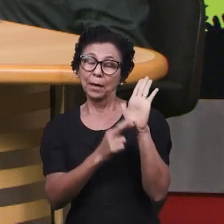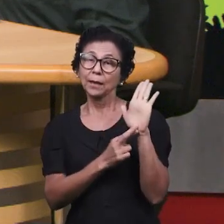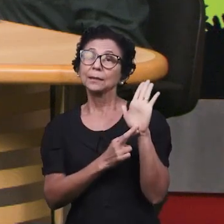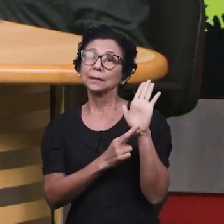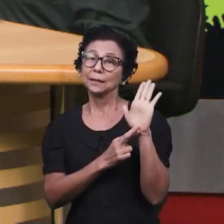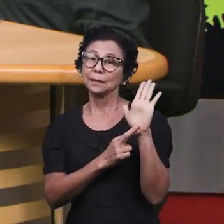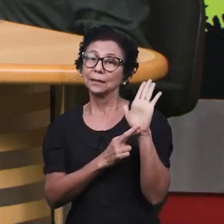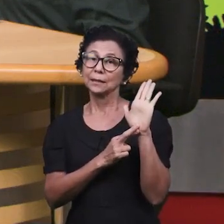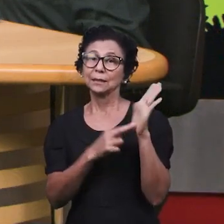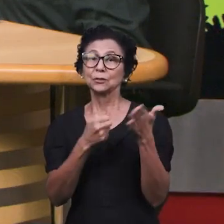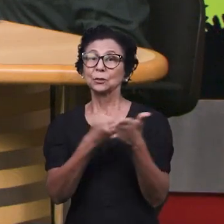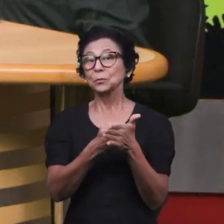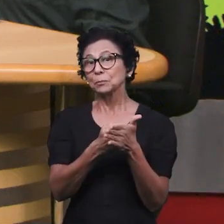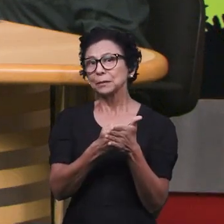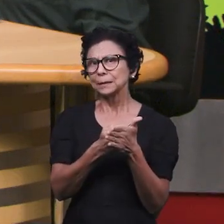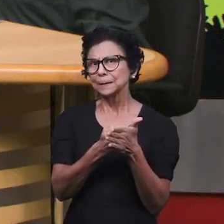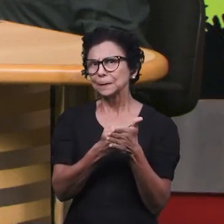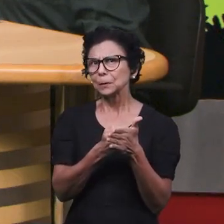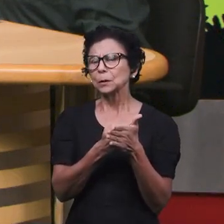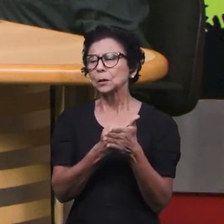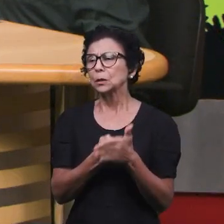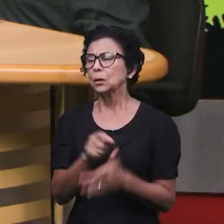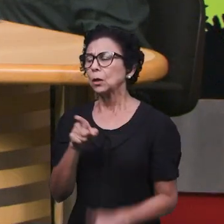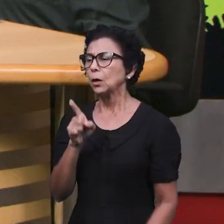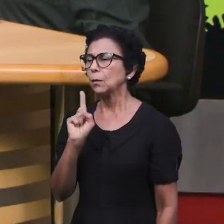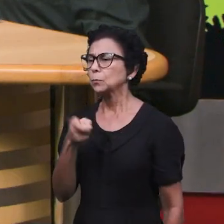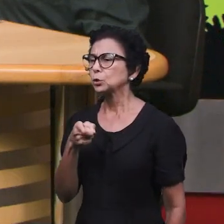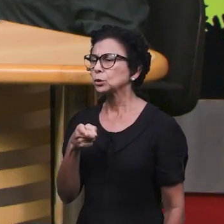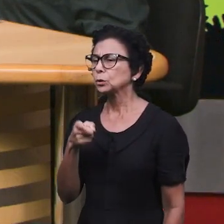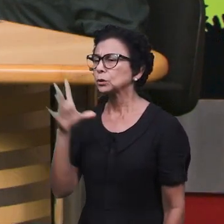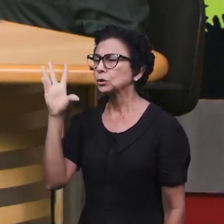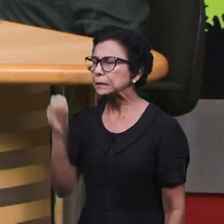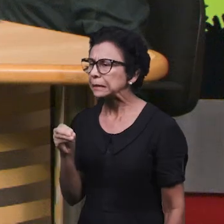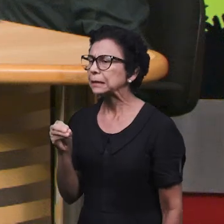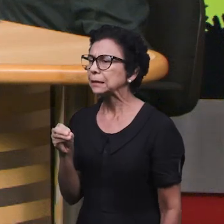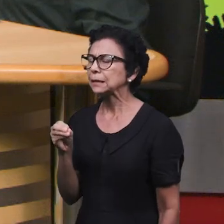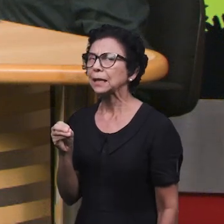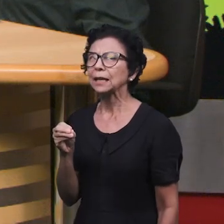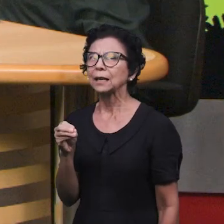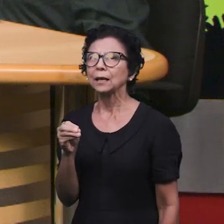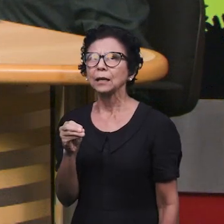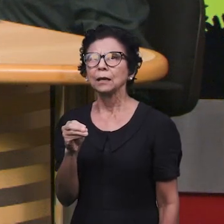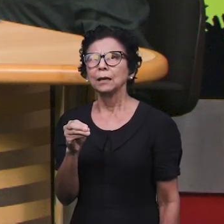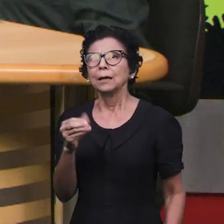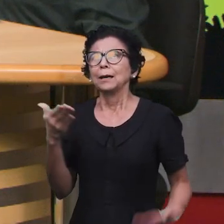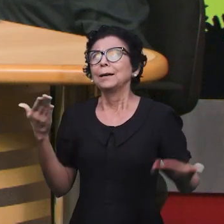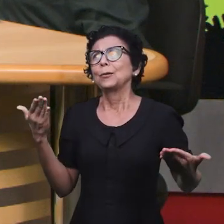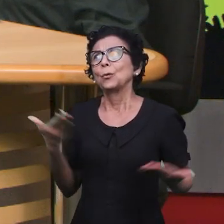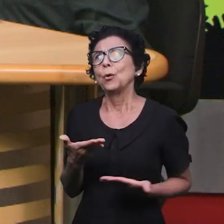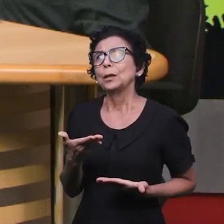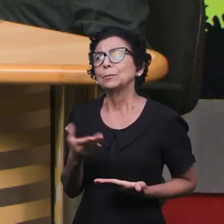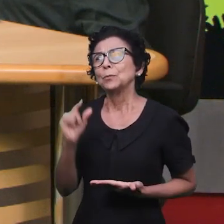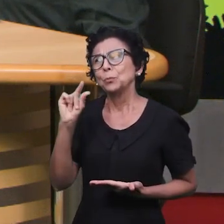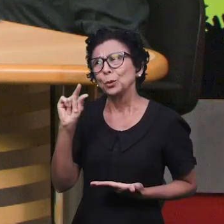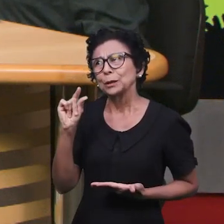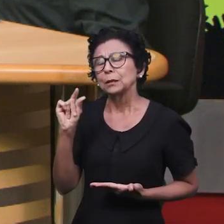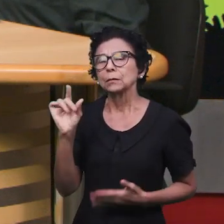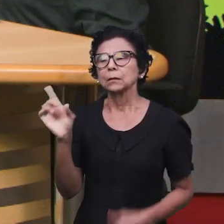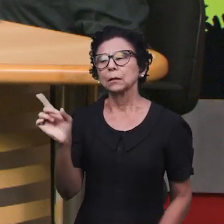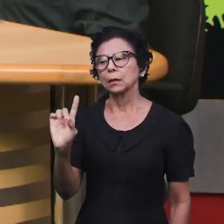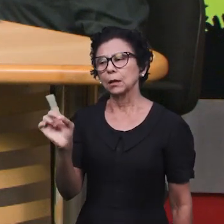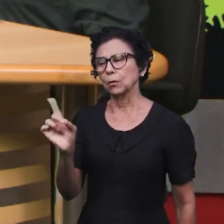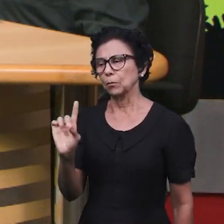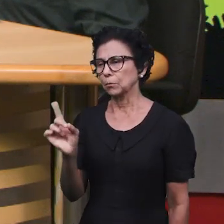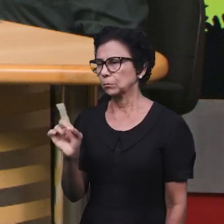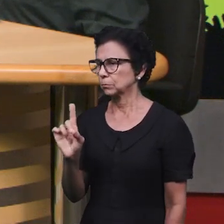Né? Então, esse cronograma ele é cumprido à risca. Quando eu falo desliga, o que ela faz? Ai, agora, mãe, mais um pouquinho. Não,